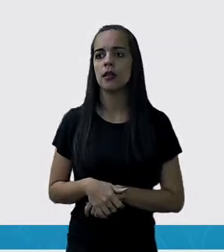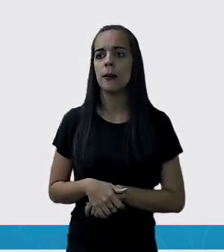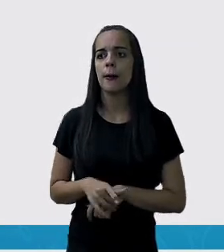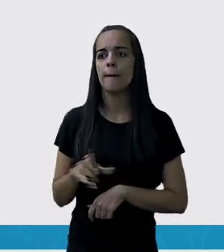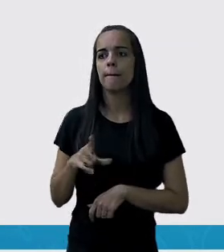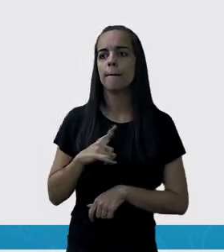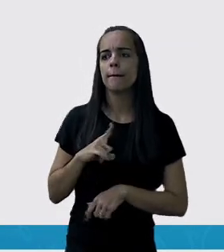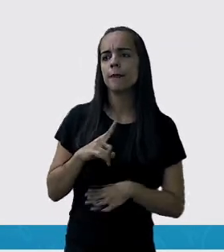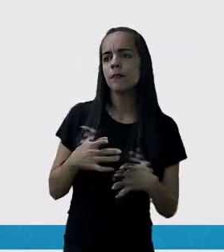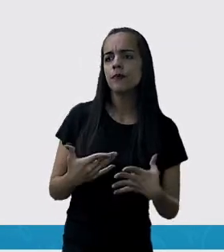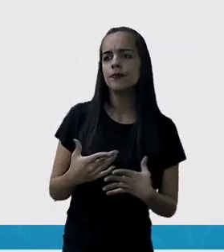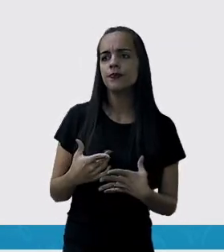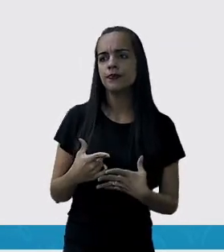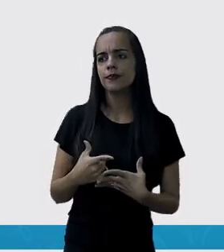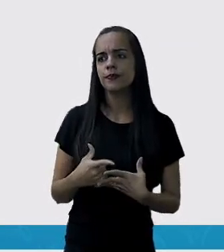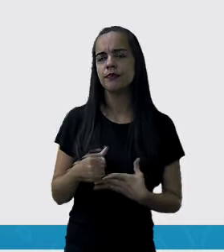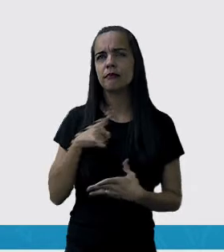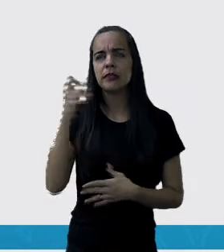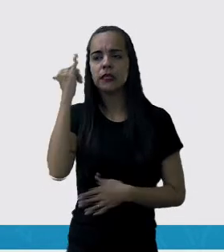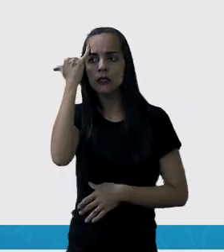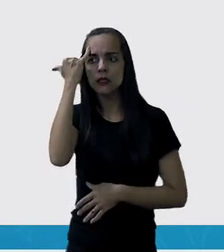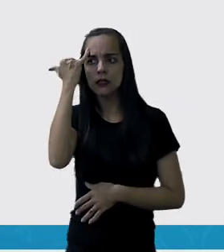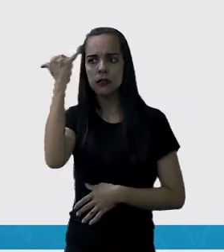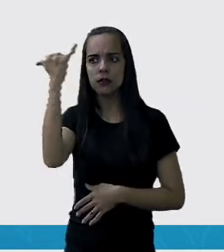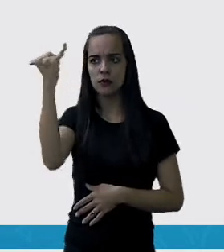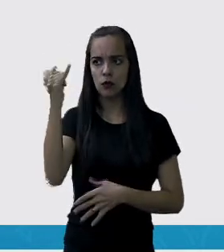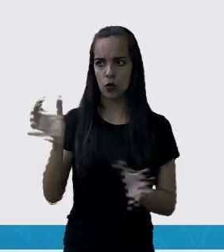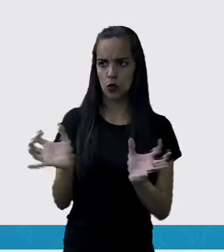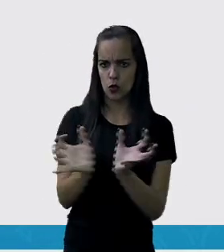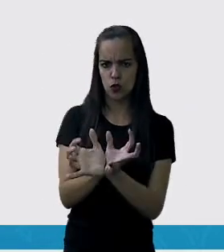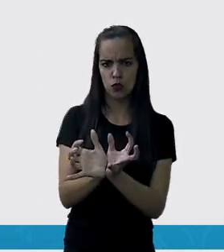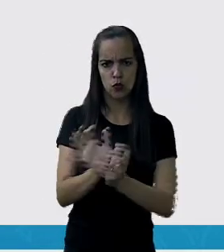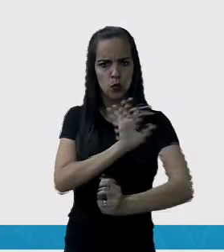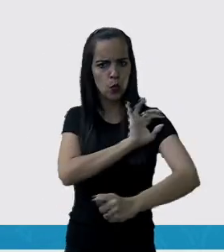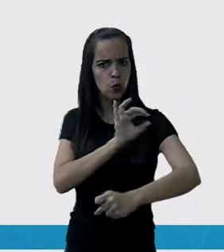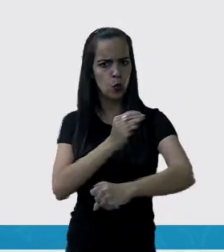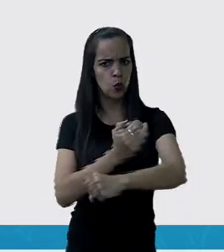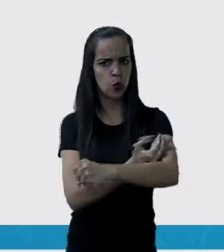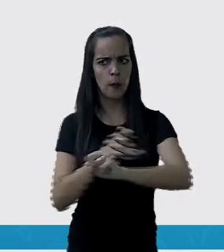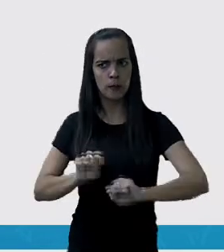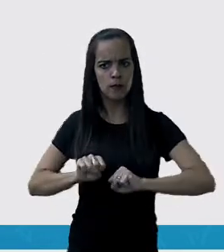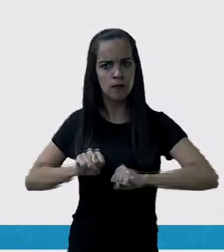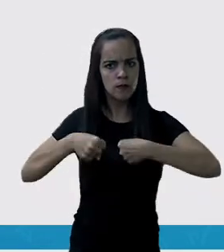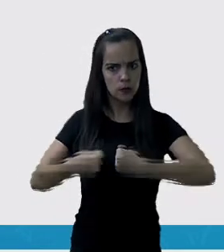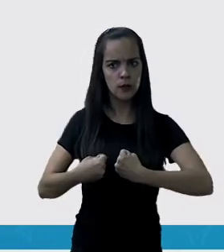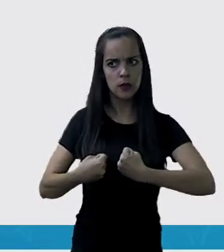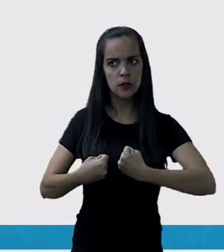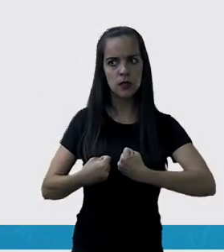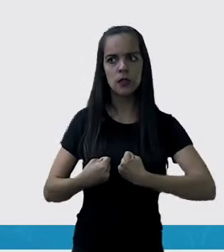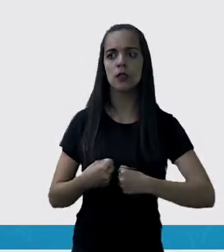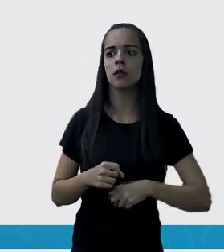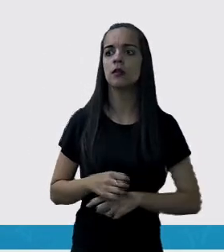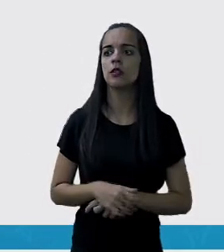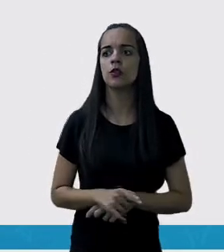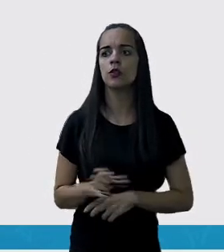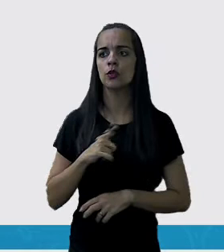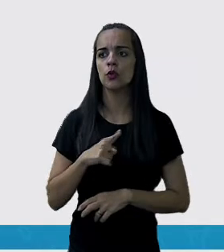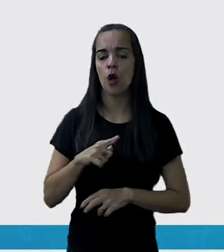que a ideia de um bloco forte, tá? E